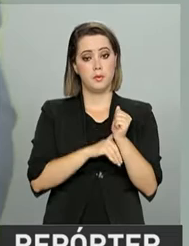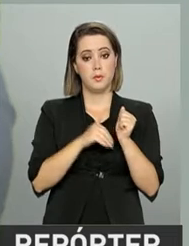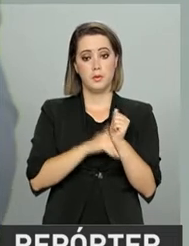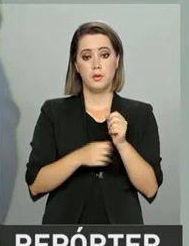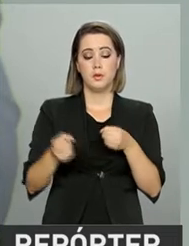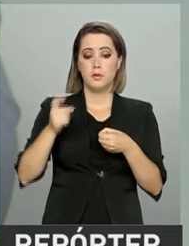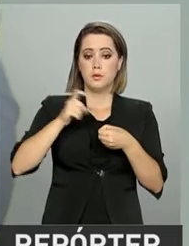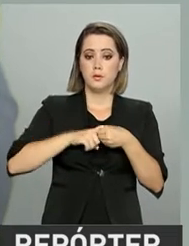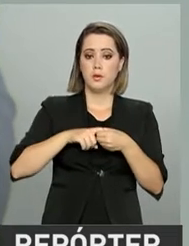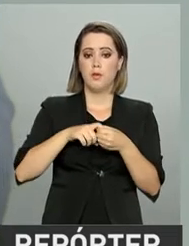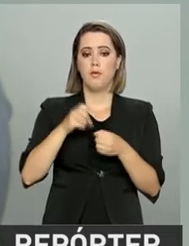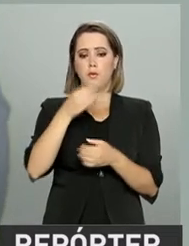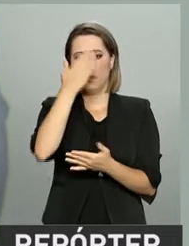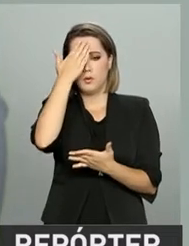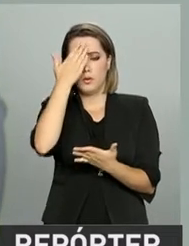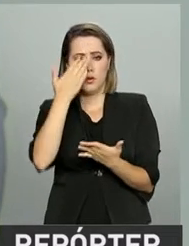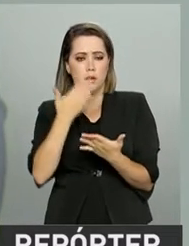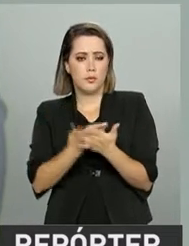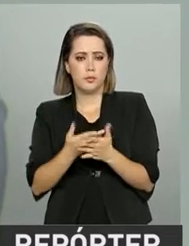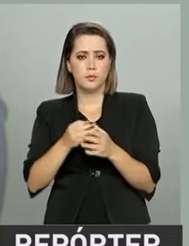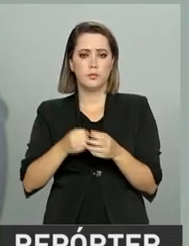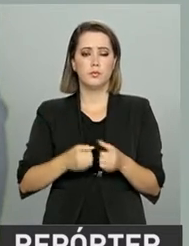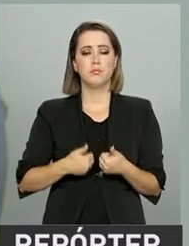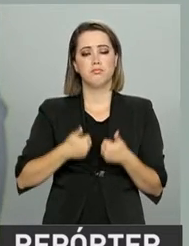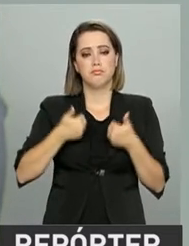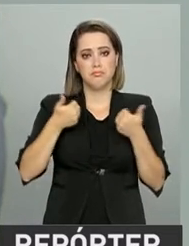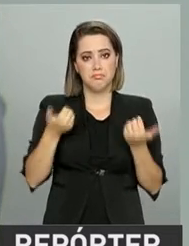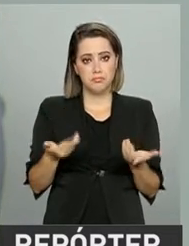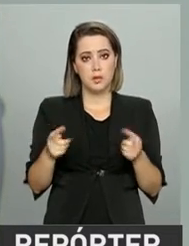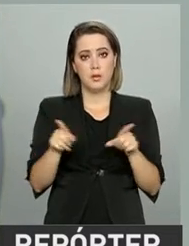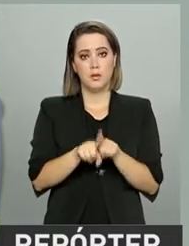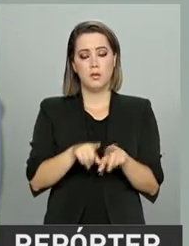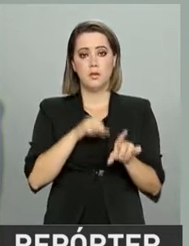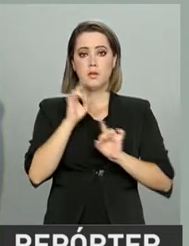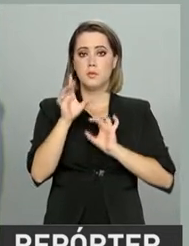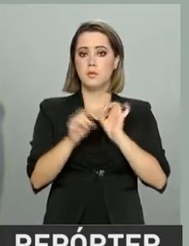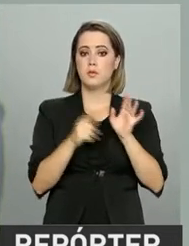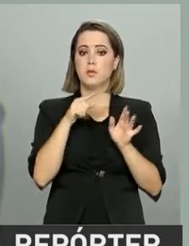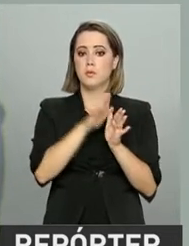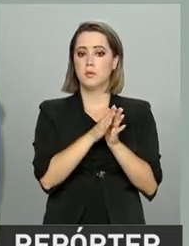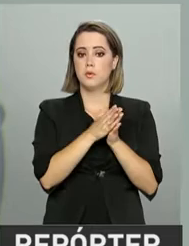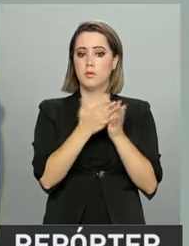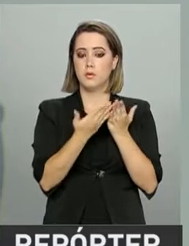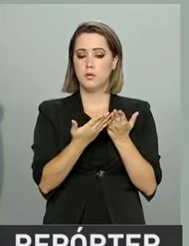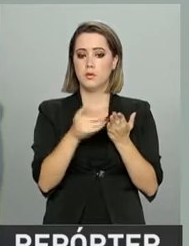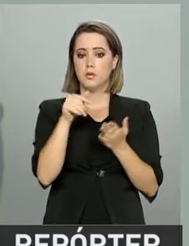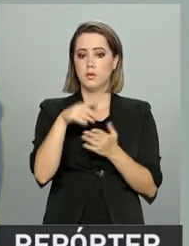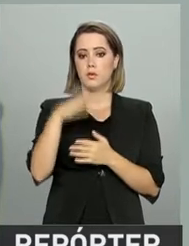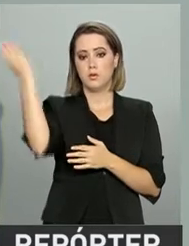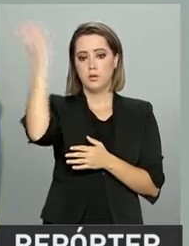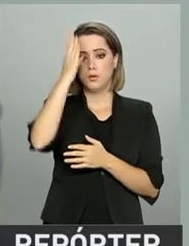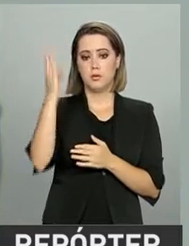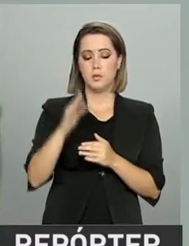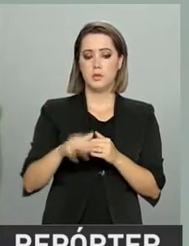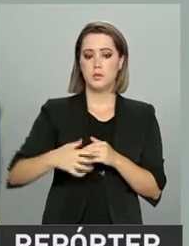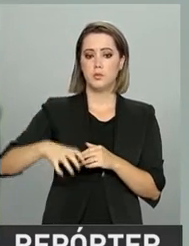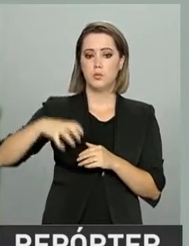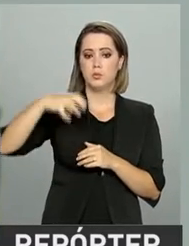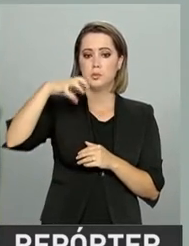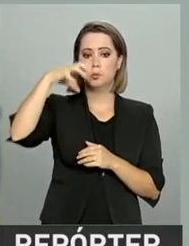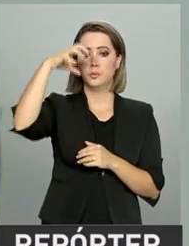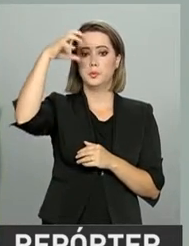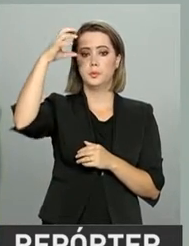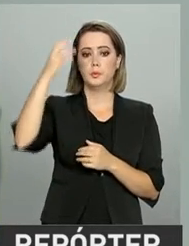retomada do otimismo depende especialmente de páginas como esta coloca o brasil como quem está